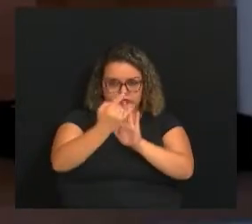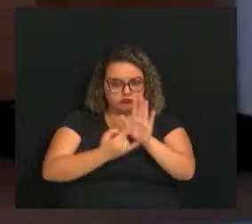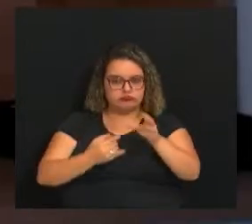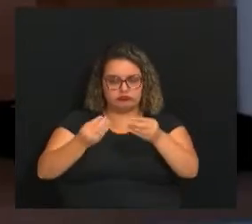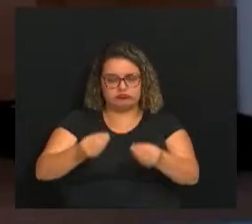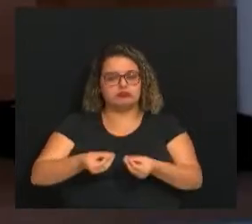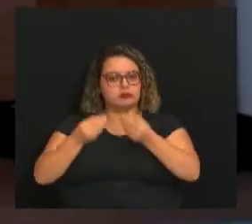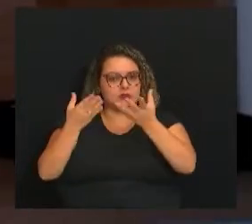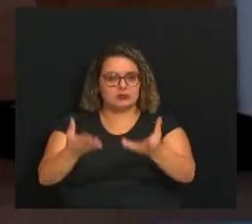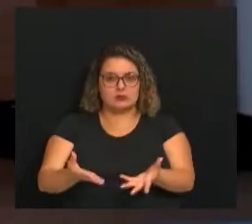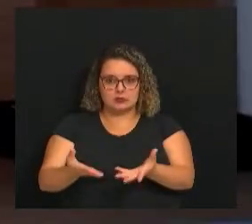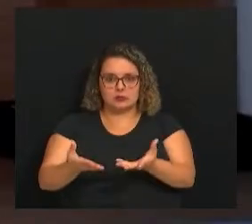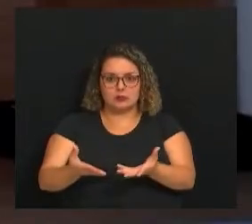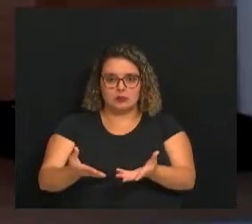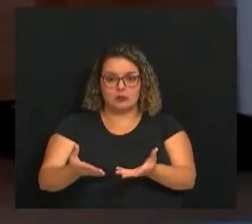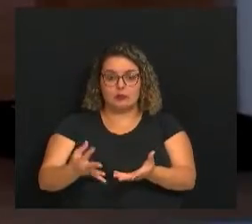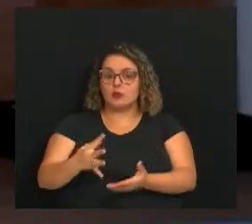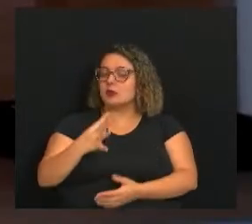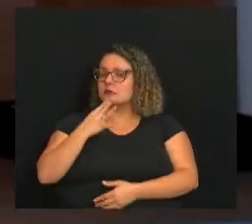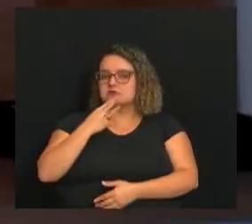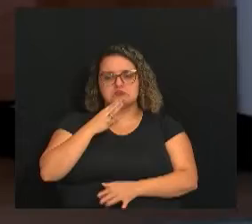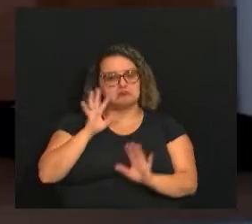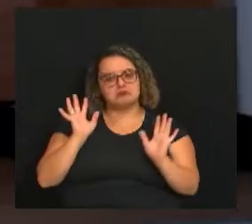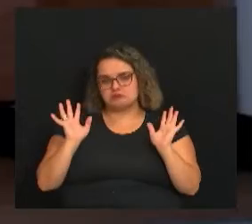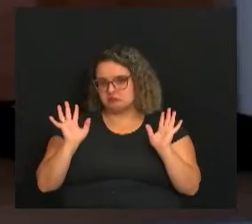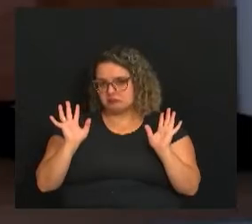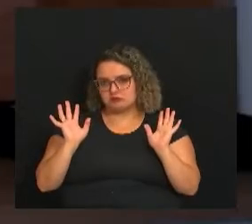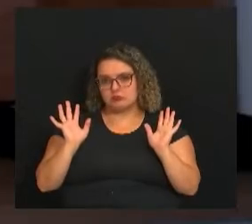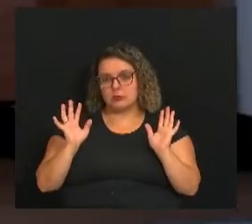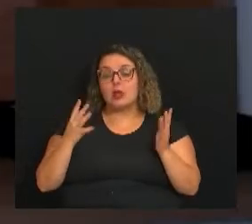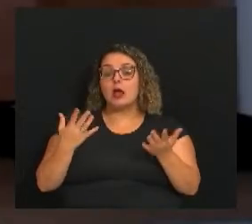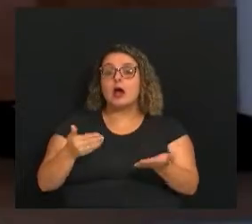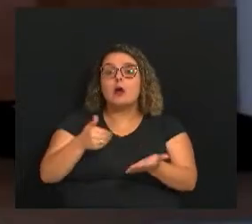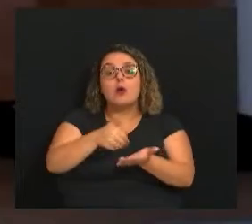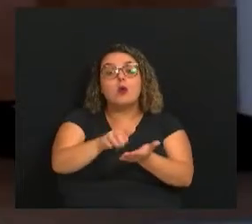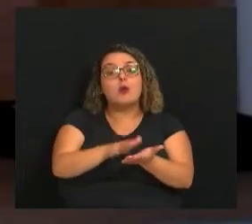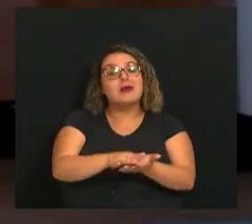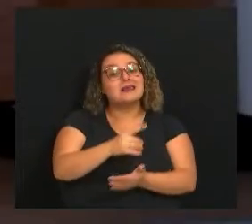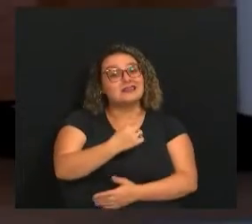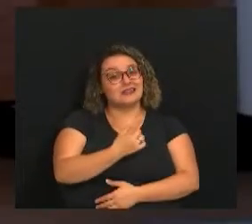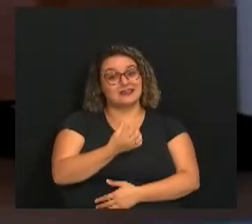não declara por desconhecimento. A multa mínima é de R$